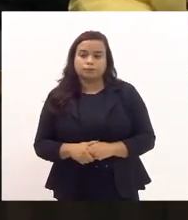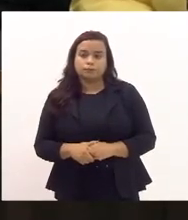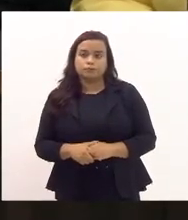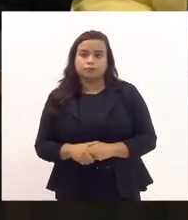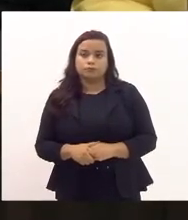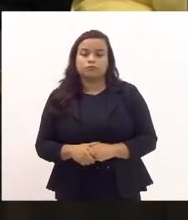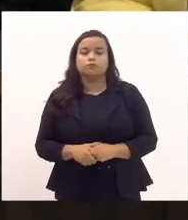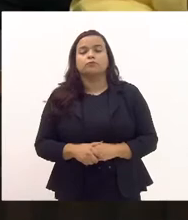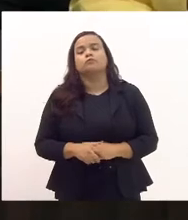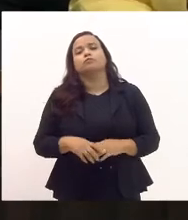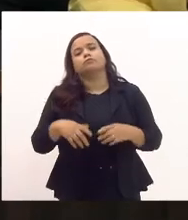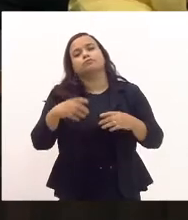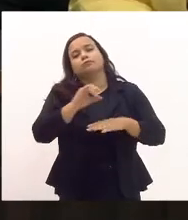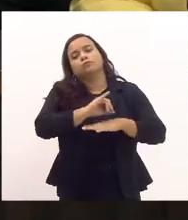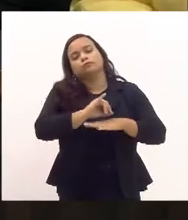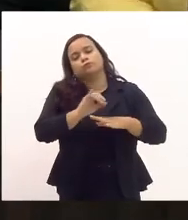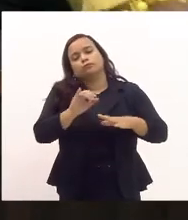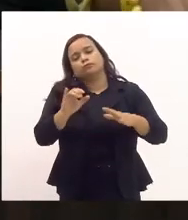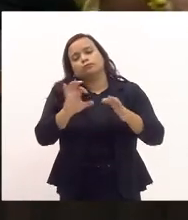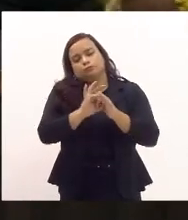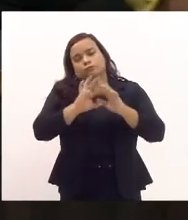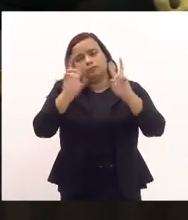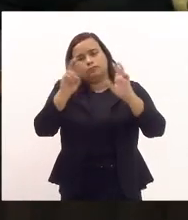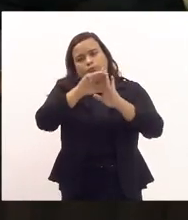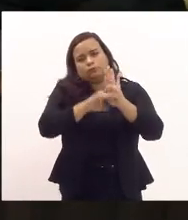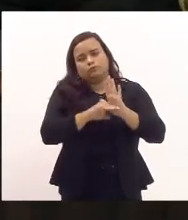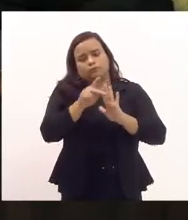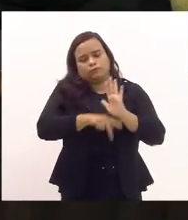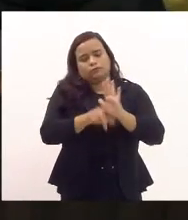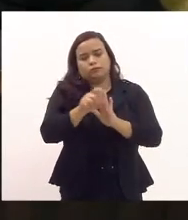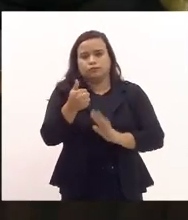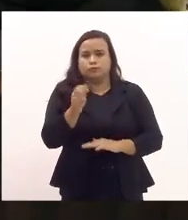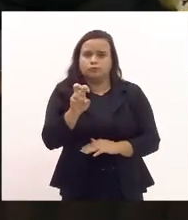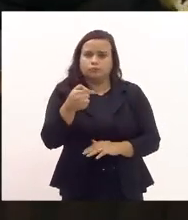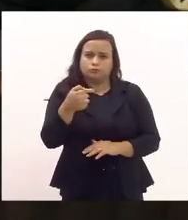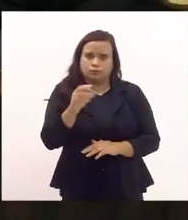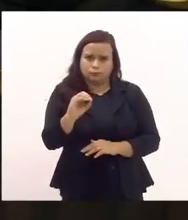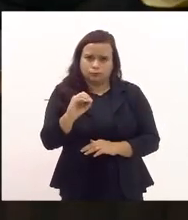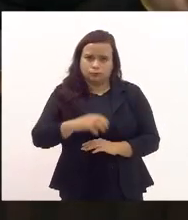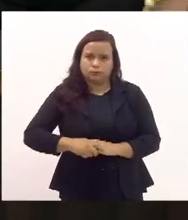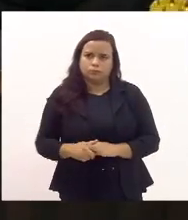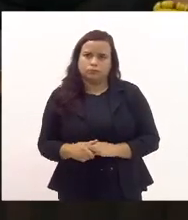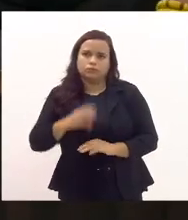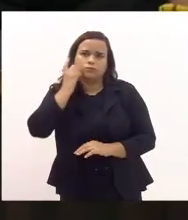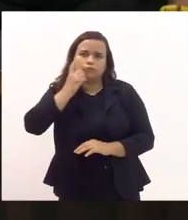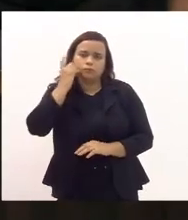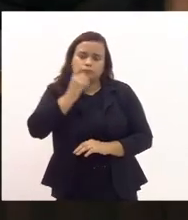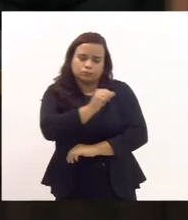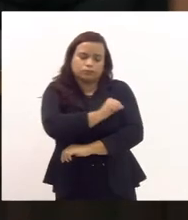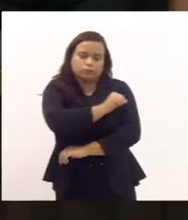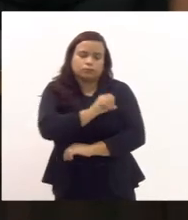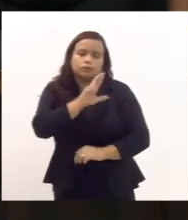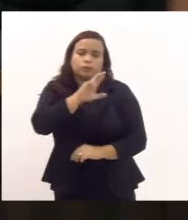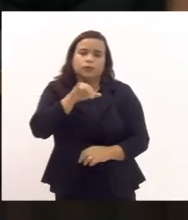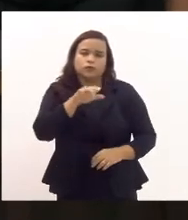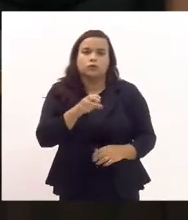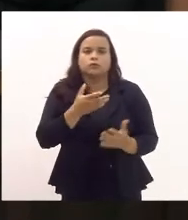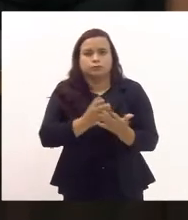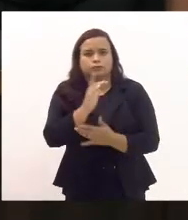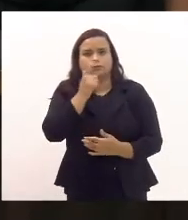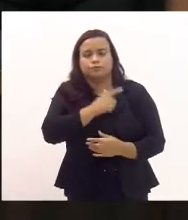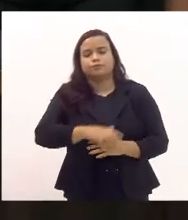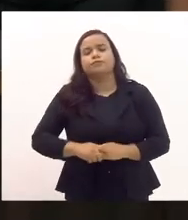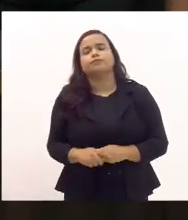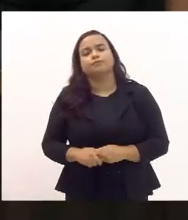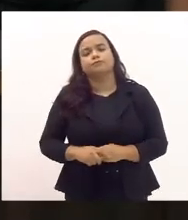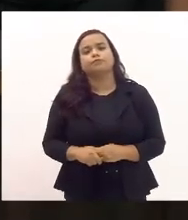Isso é que é inclusão na ordem do dia do projeto de lei 1570 a deputada enfermeira Rejane se eu te aprovo como eles quando estão